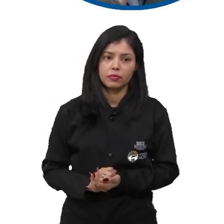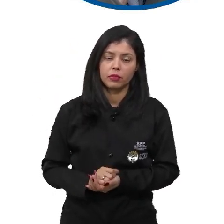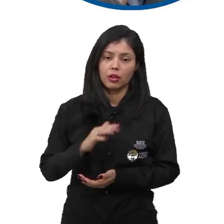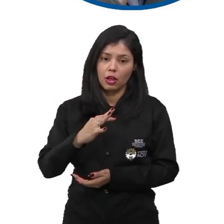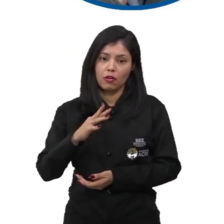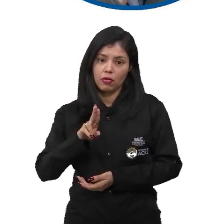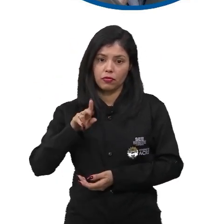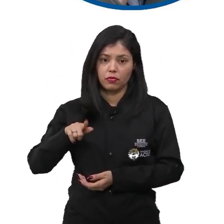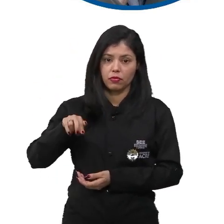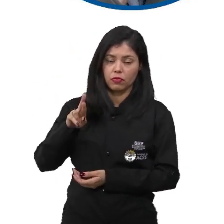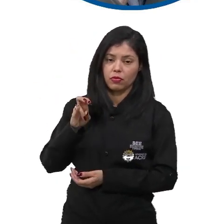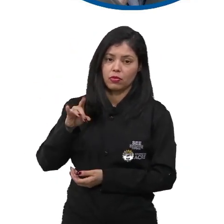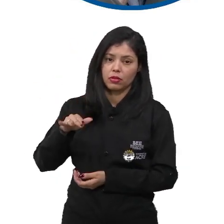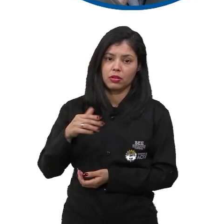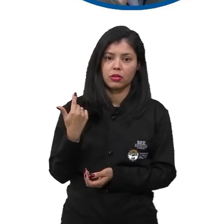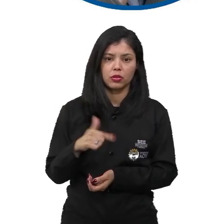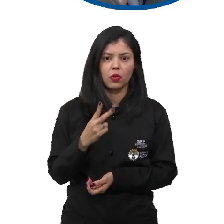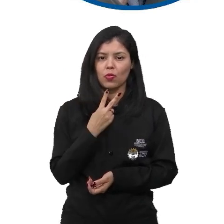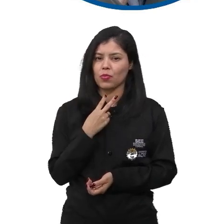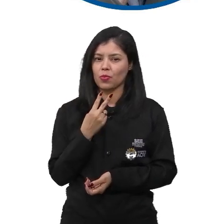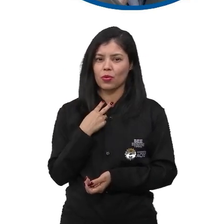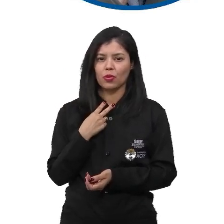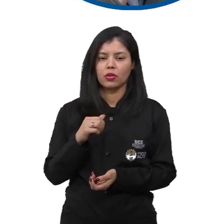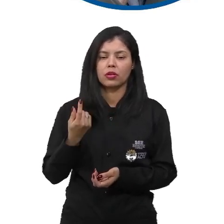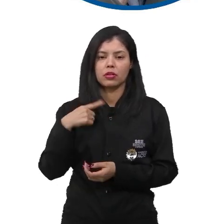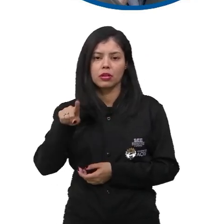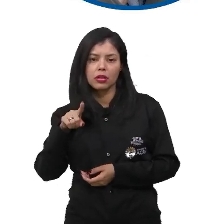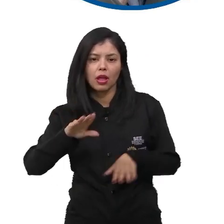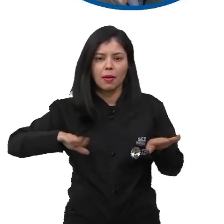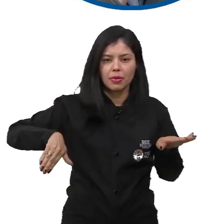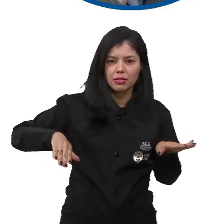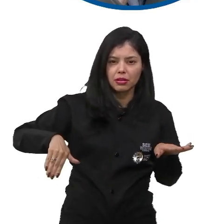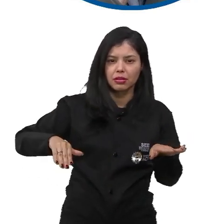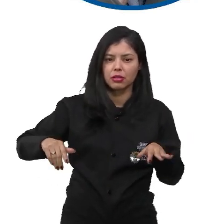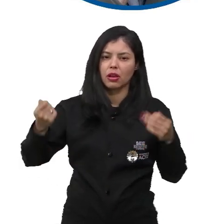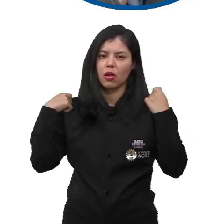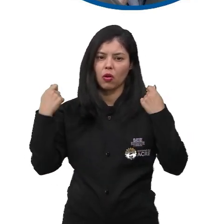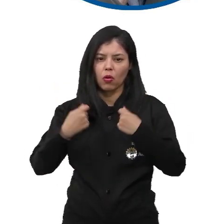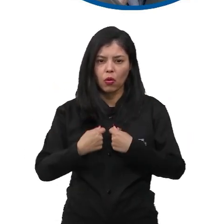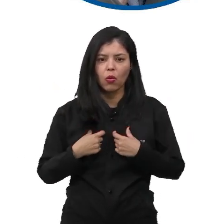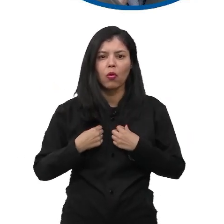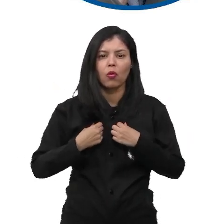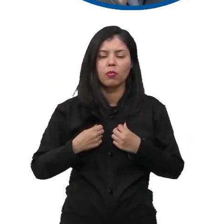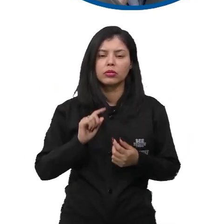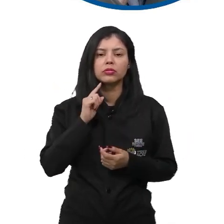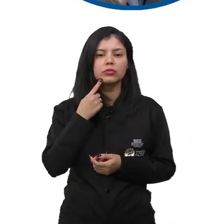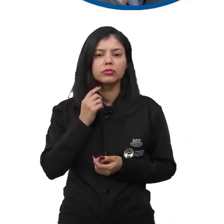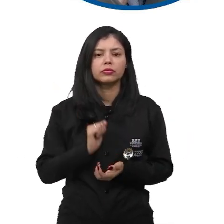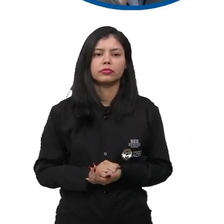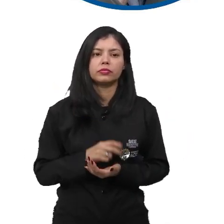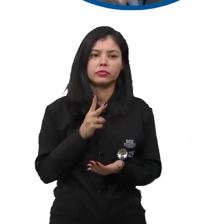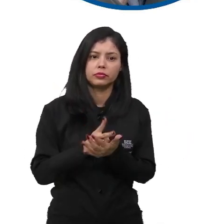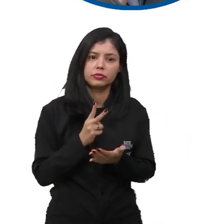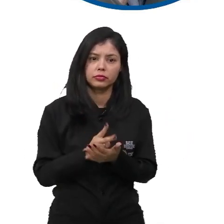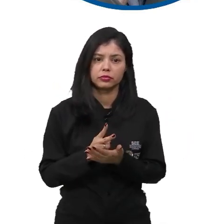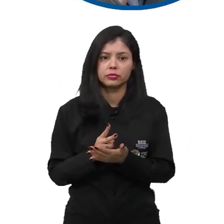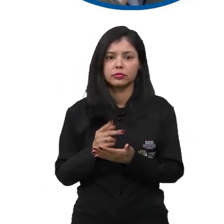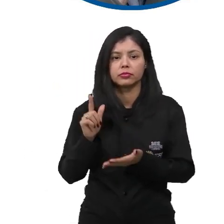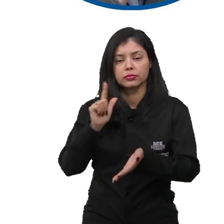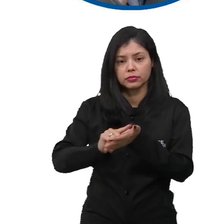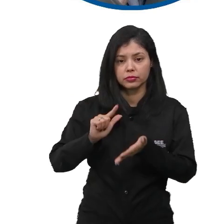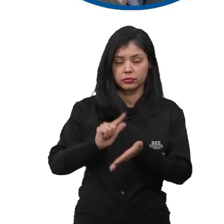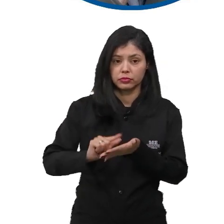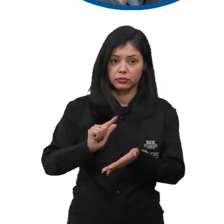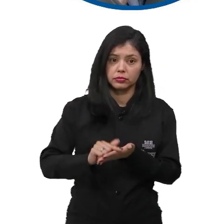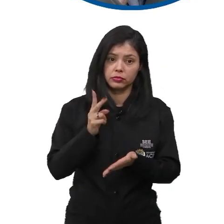fungos, né, evitar de andar descalços em locais úmidos, como piscinas e vestiários. Manter a pele, a roupa, né, e a roupa